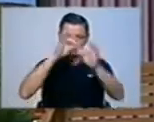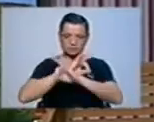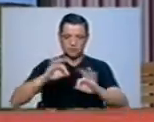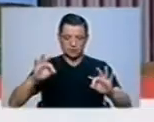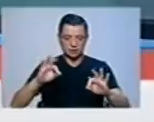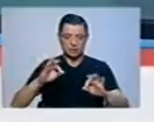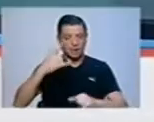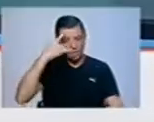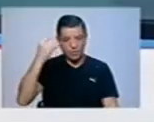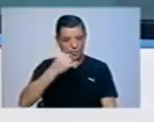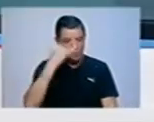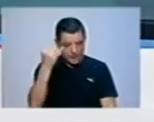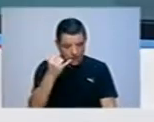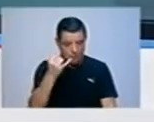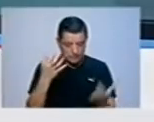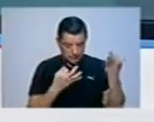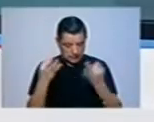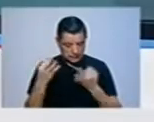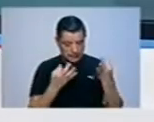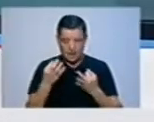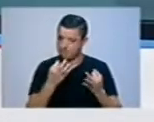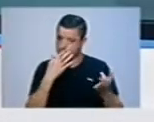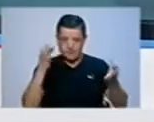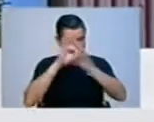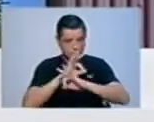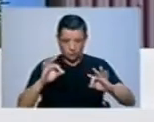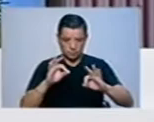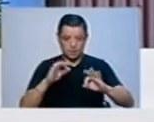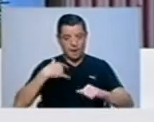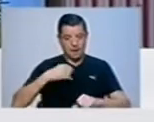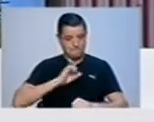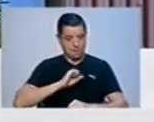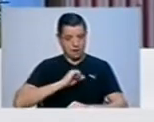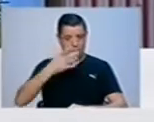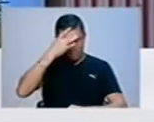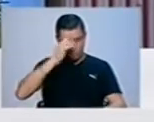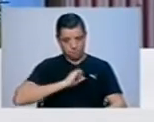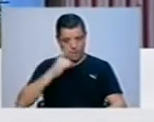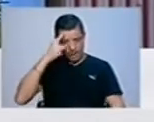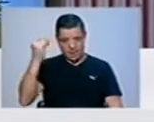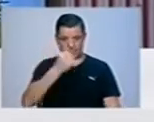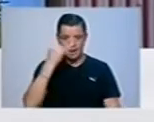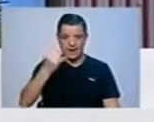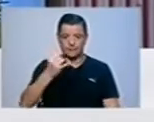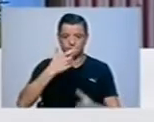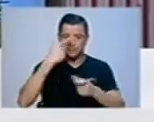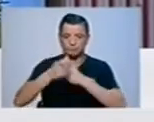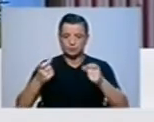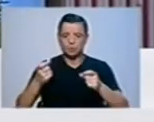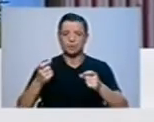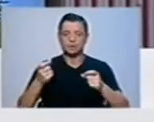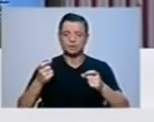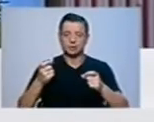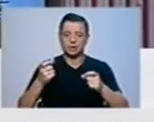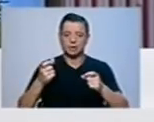clínicas maravilhosas onde podemos e produtos lá fora maravilhosos. Claro. Então, a minha sugestão é que aquelas pessoas que não podem usar químicos no